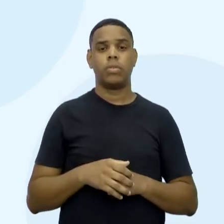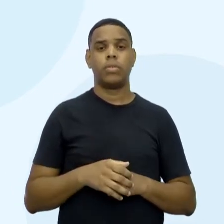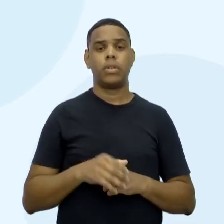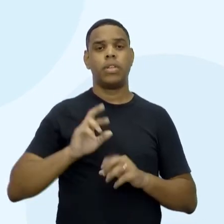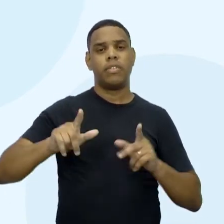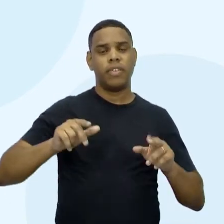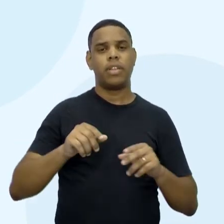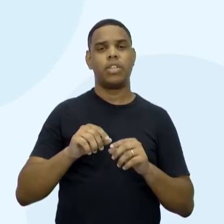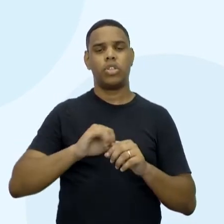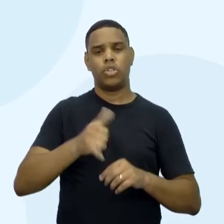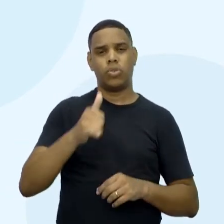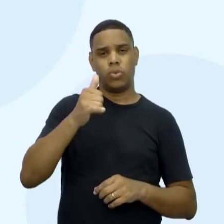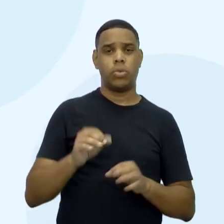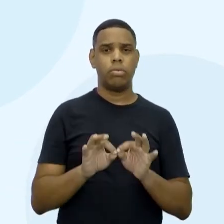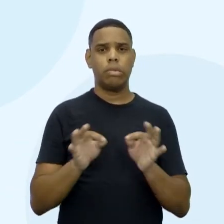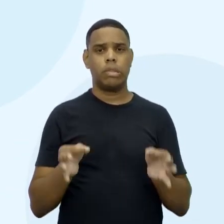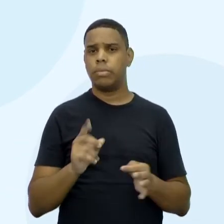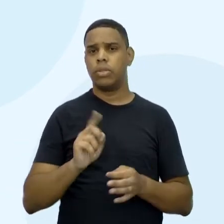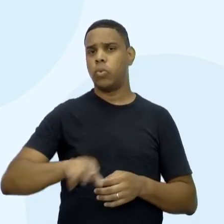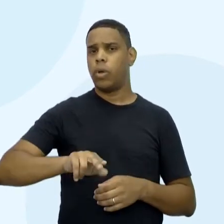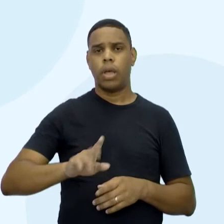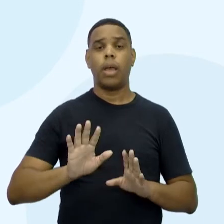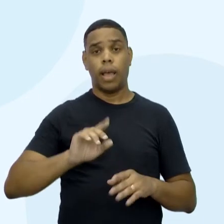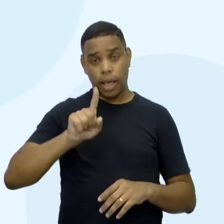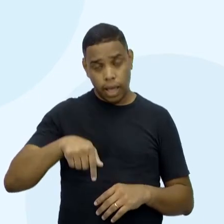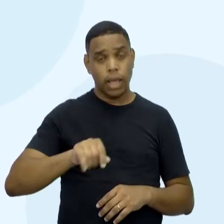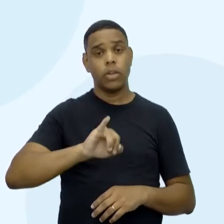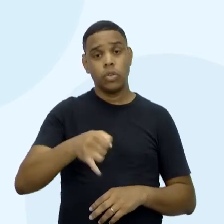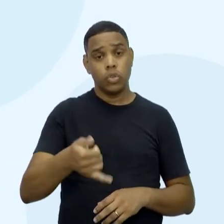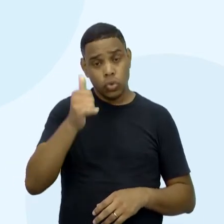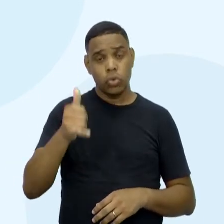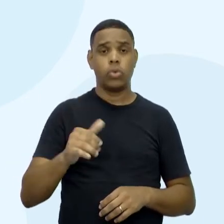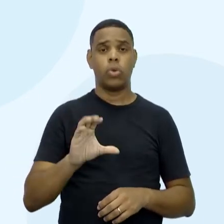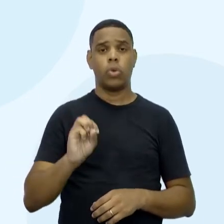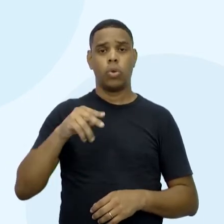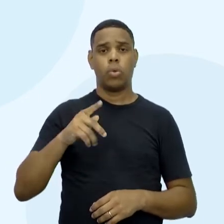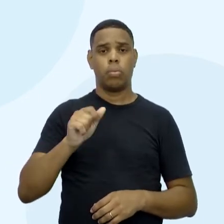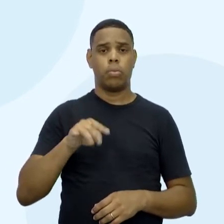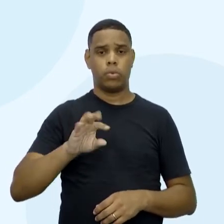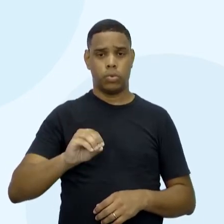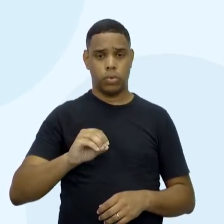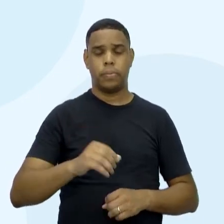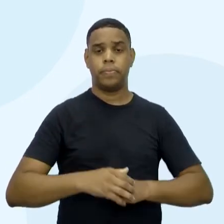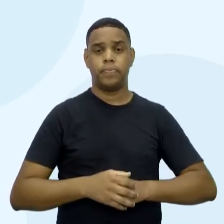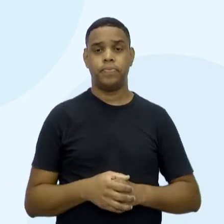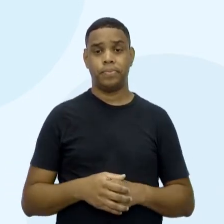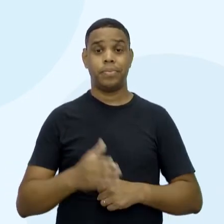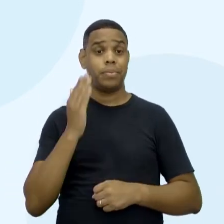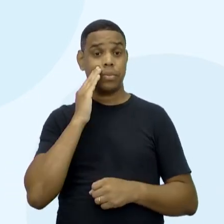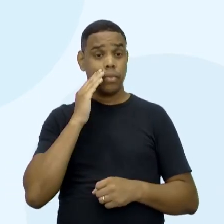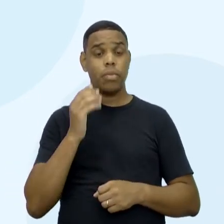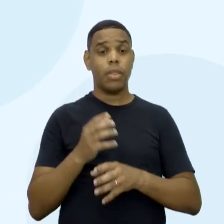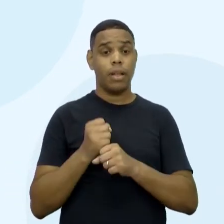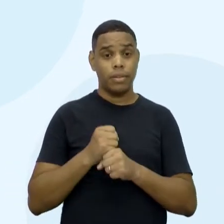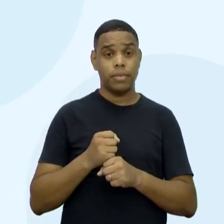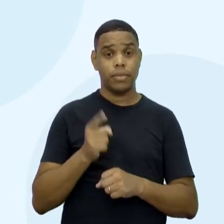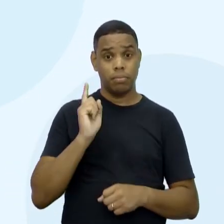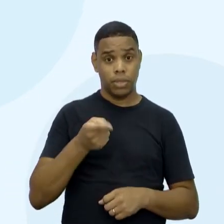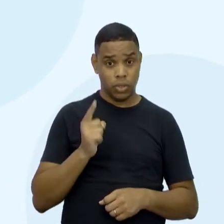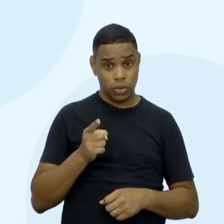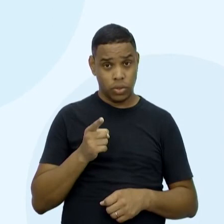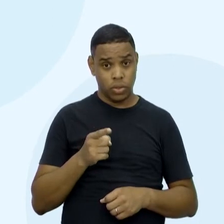juros simples, por isso que ele fala 2%, depois ele põe mais 1% aí ao mês. Sabendo que o valor do boleto é